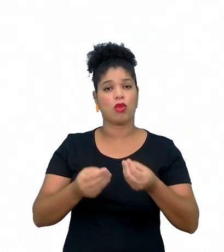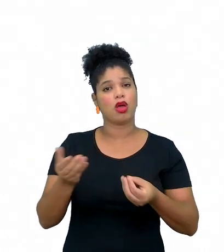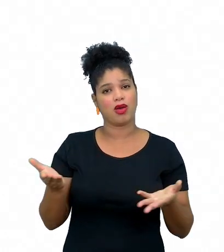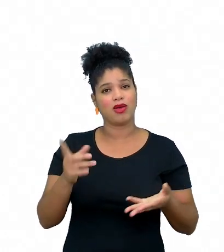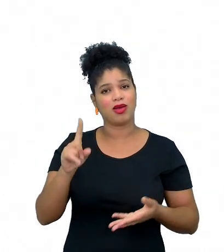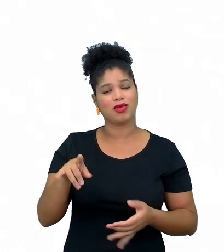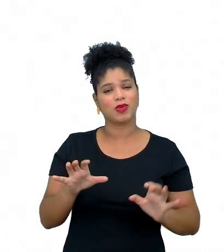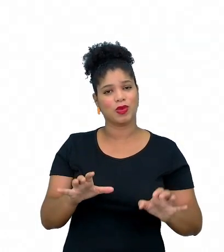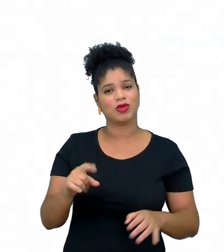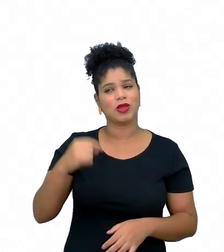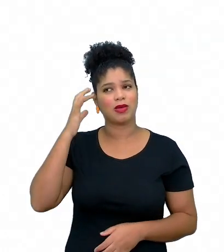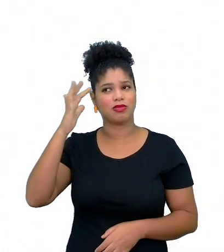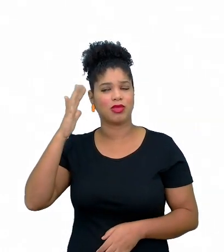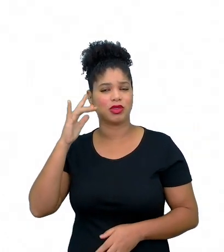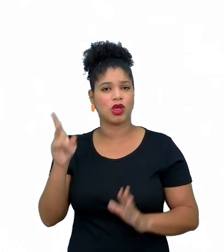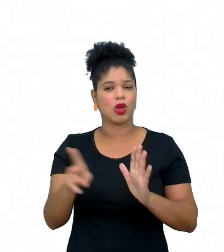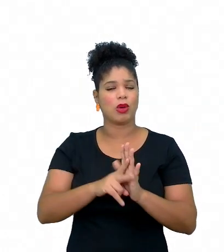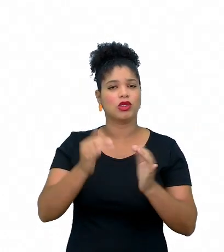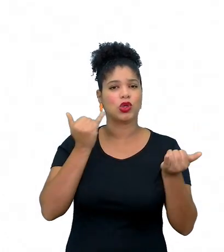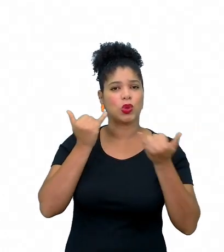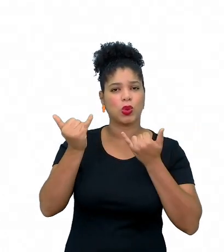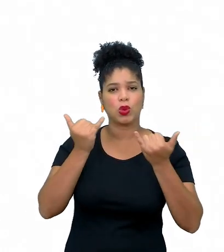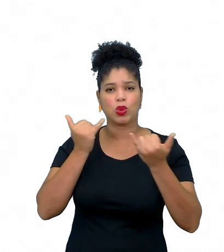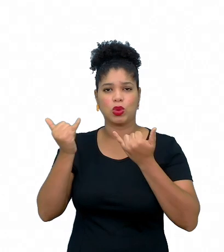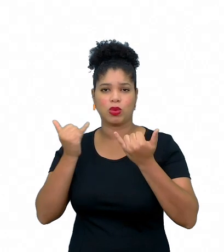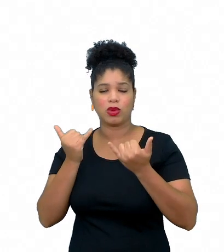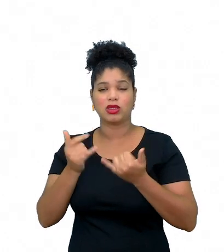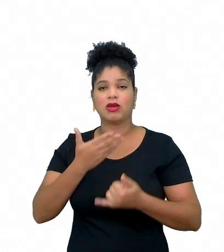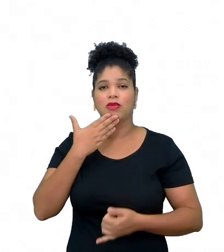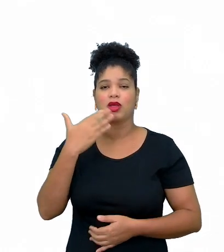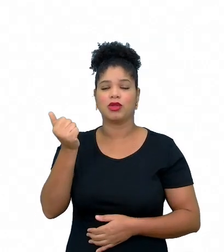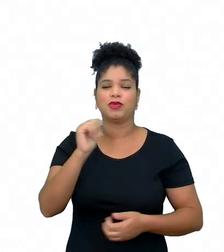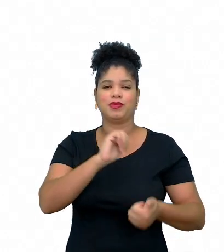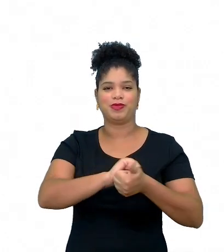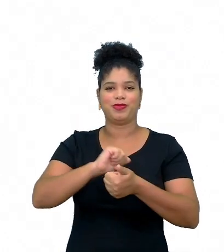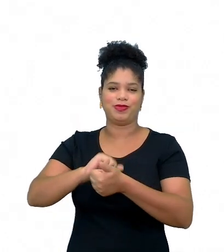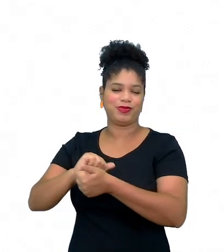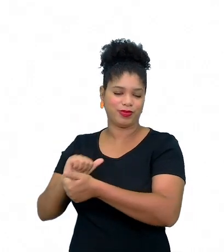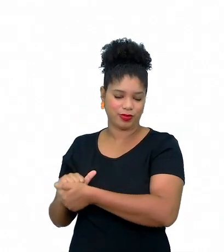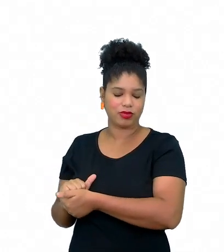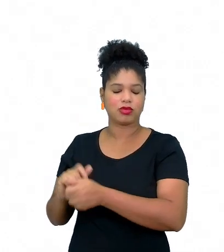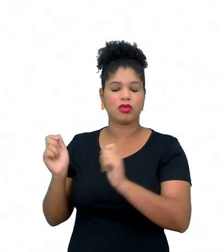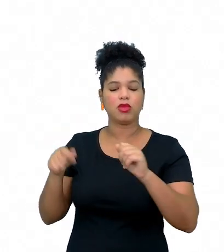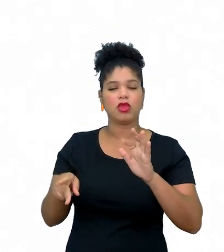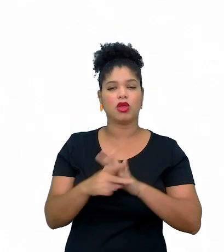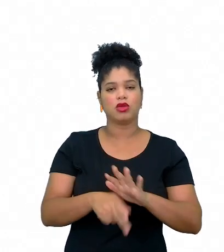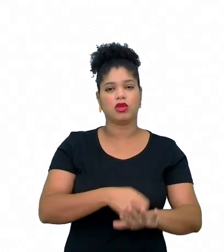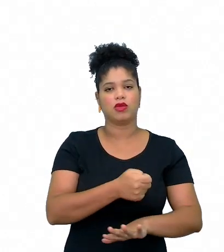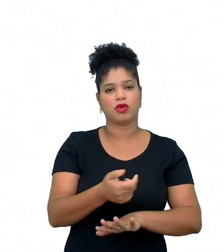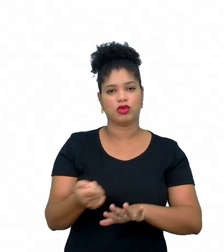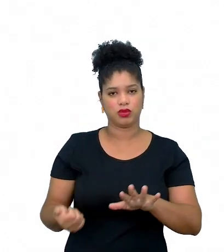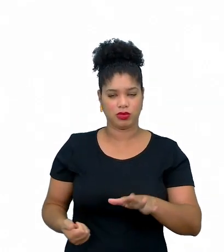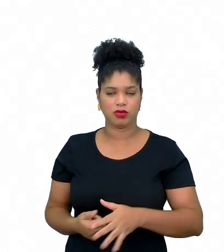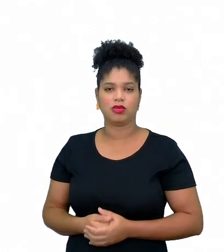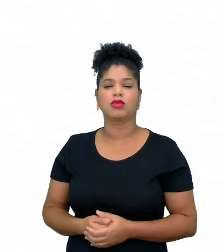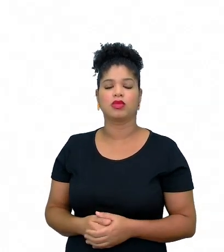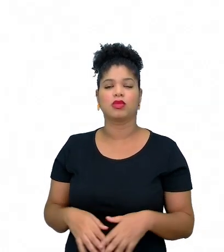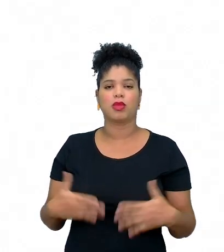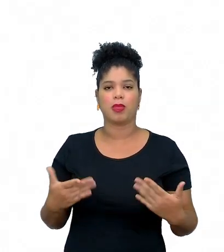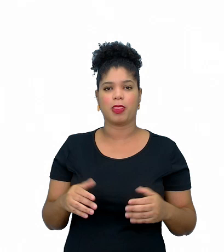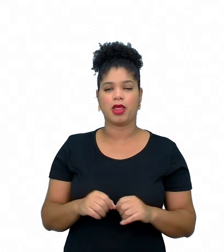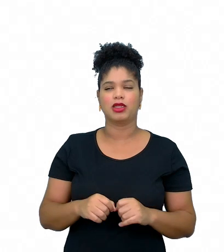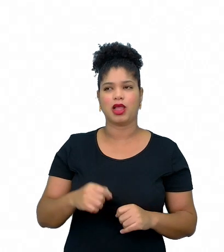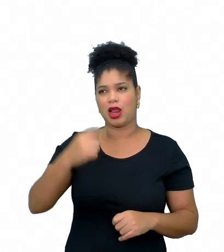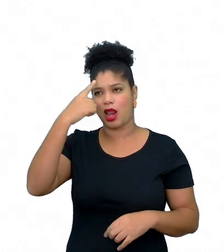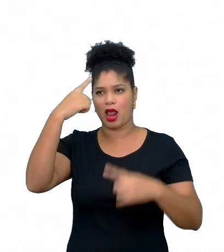de pensar sobre o veículo mais eficiente ou menos eficiente para as fake news. Então, aí surge uma chuva